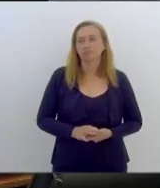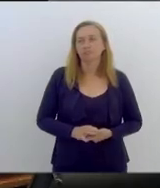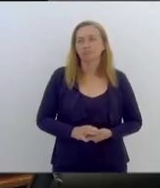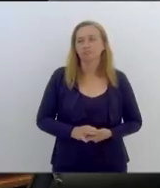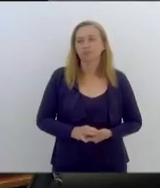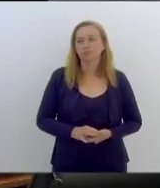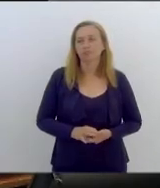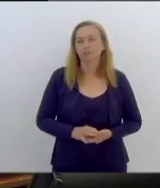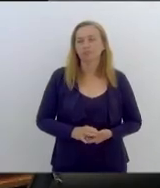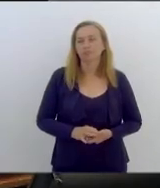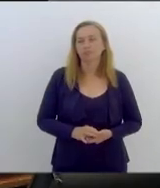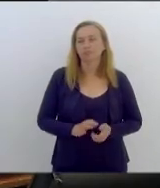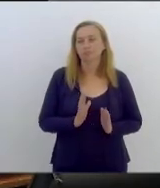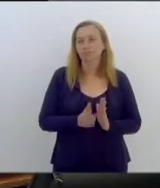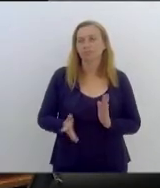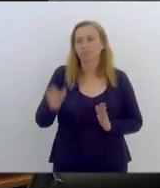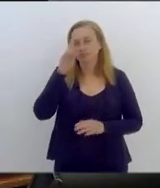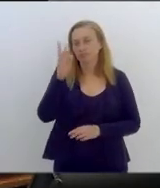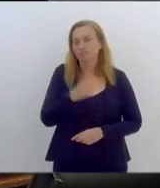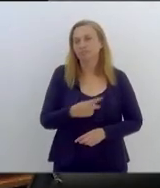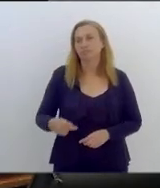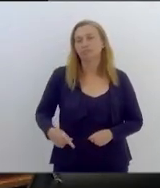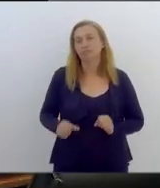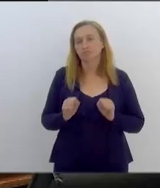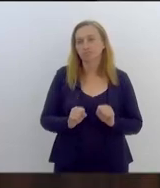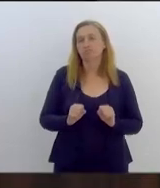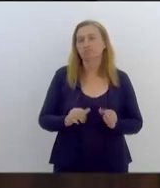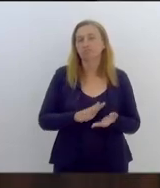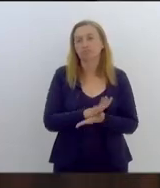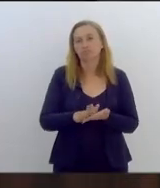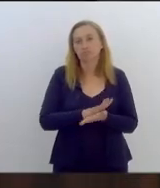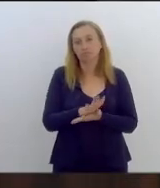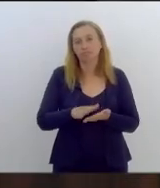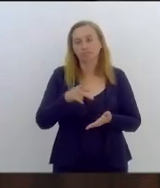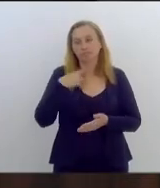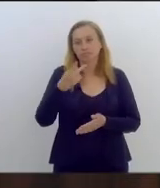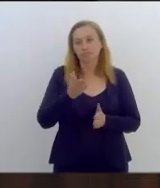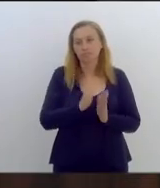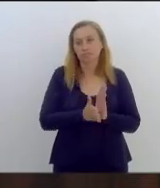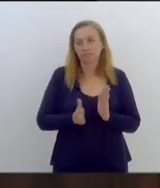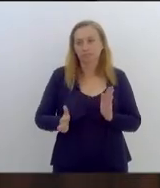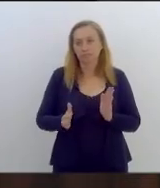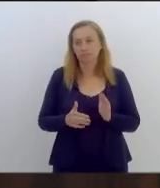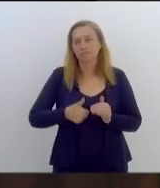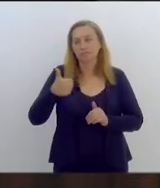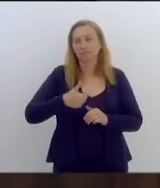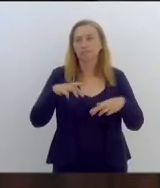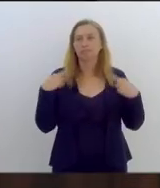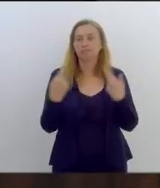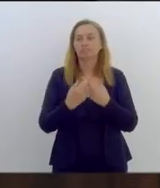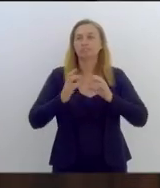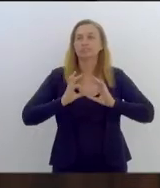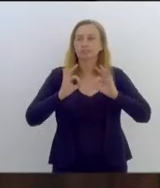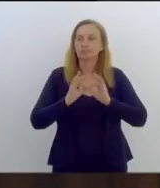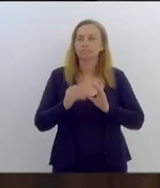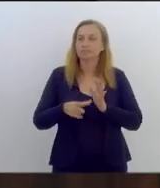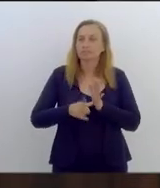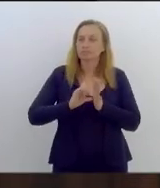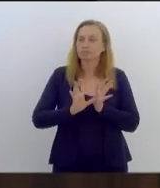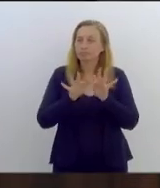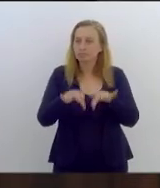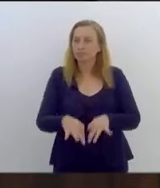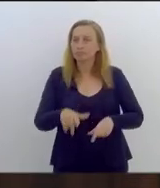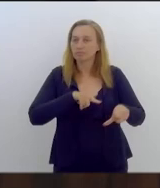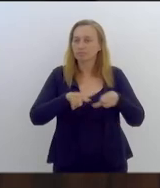Depois. Pela ordem, presidente, quando puder. Nada mais havendo a tratar na primeira sessão extraordinária, a presidência, antes de encerrar